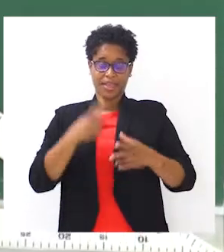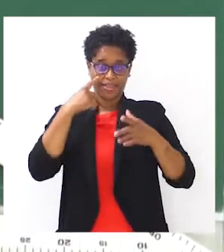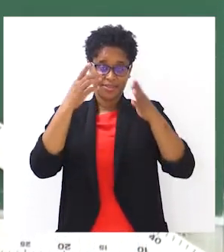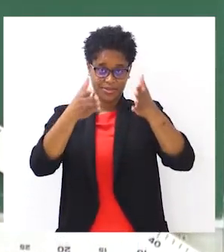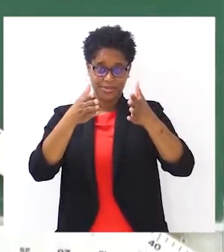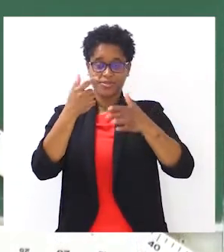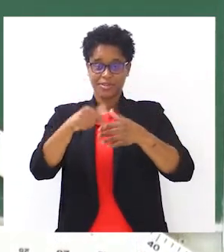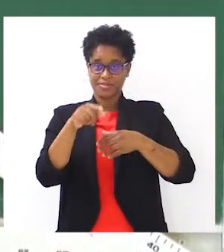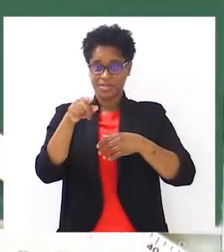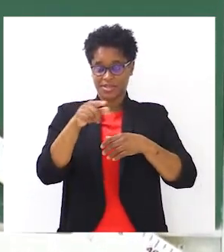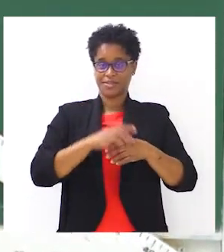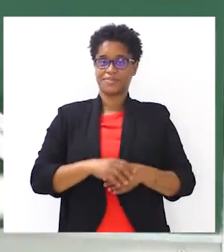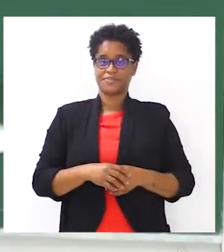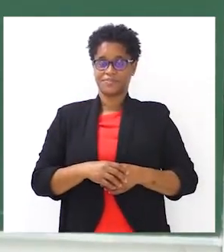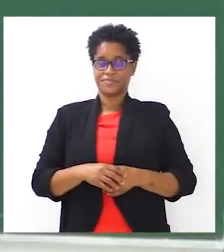Atenção, temos aqui